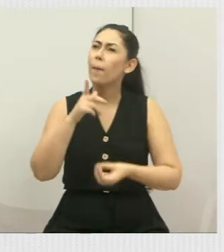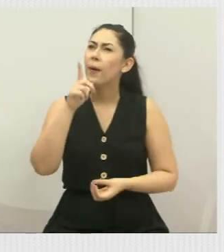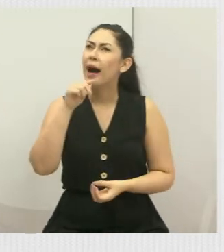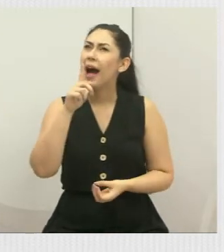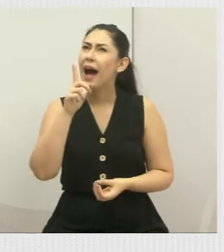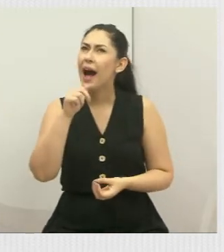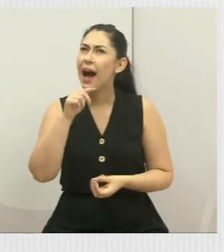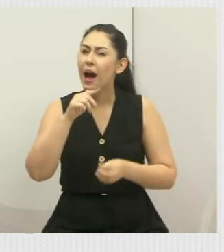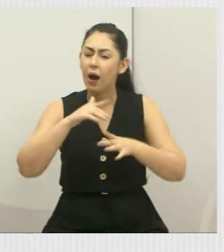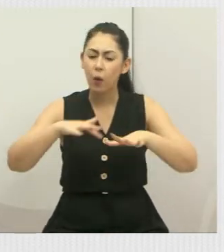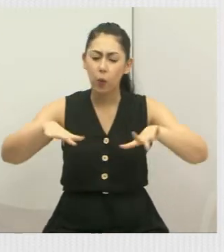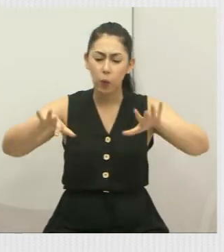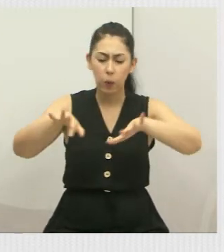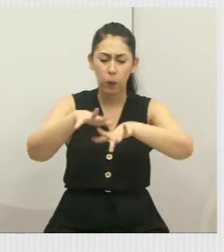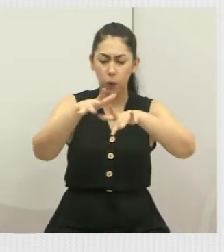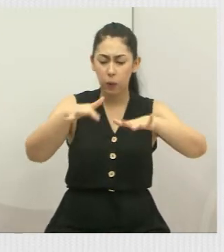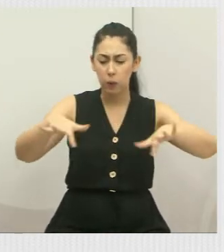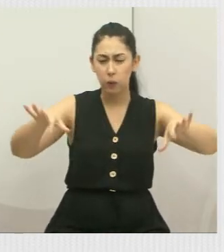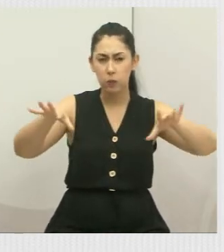superficial em Jacareí?